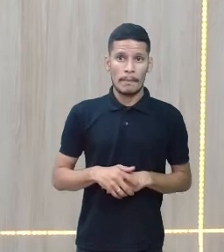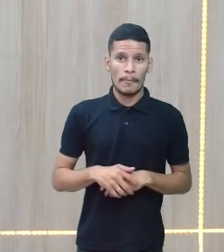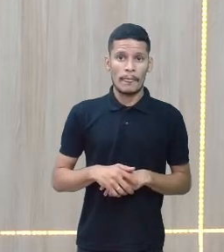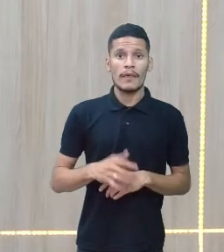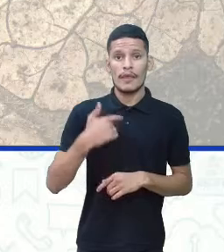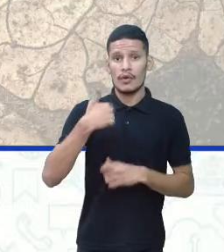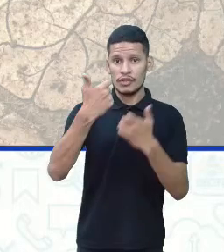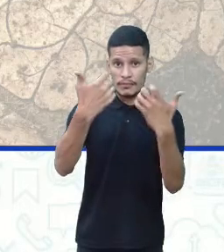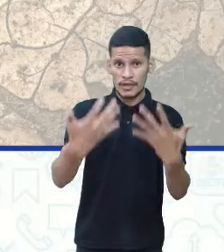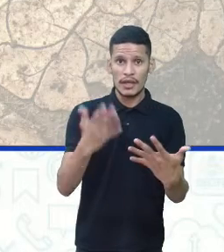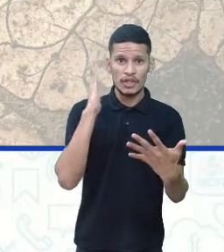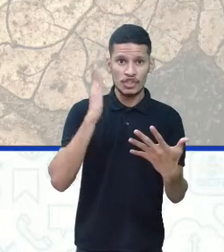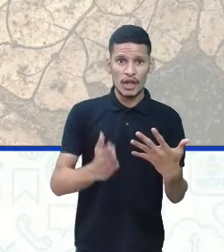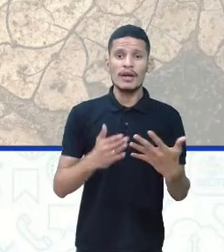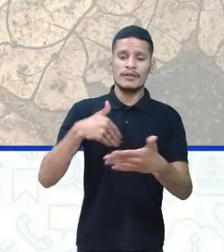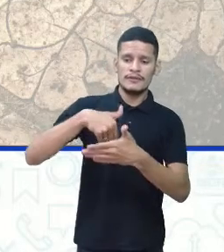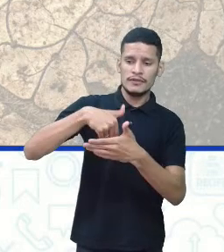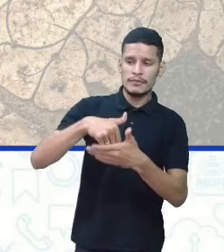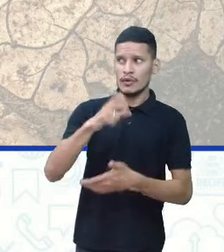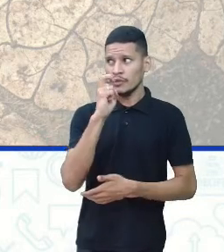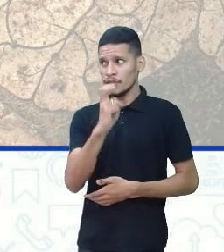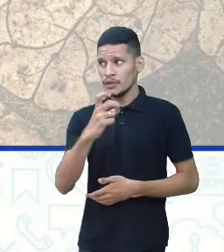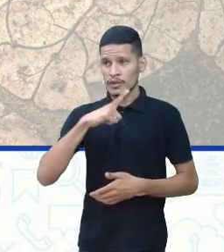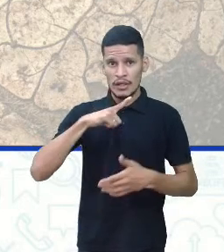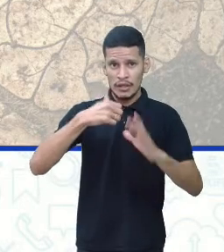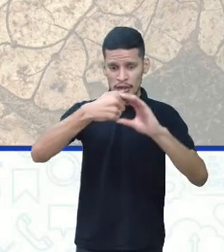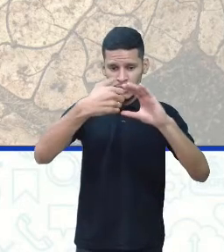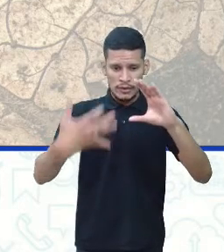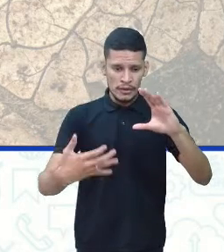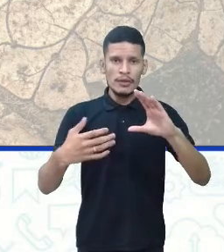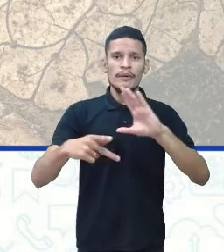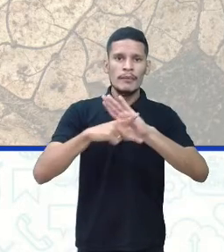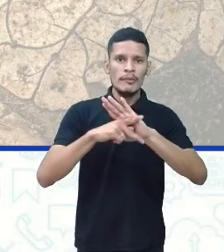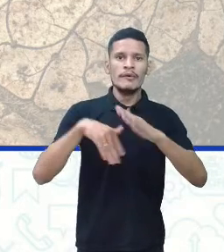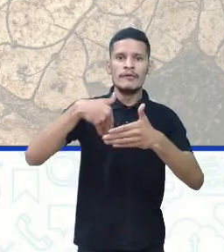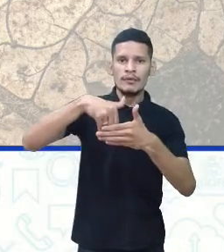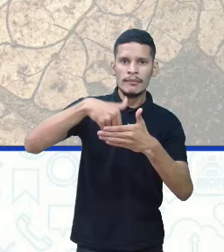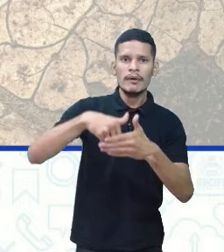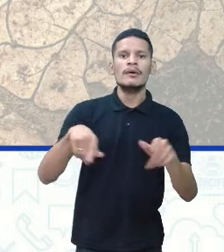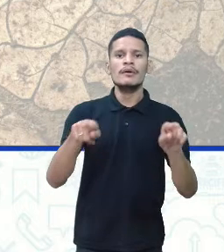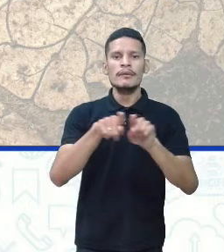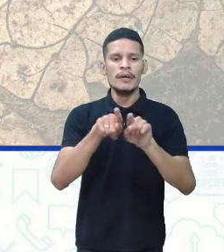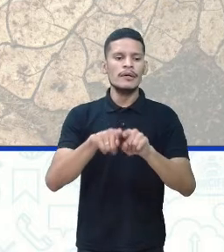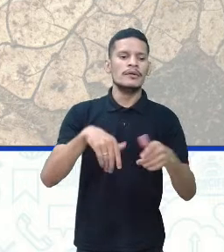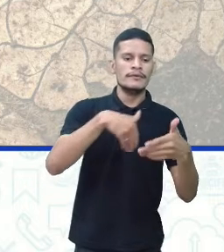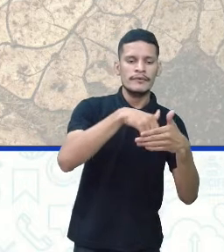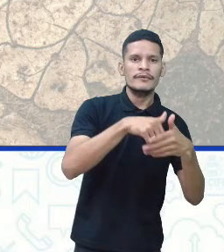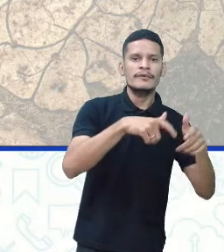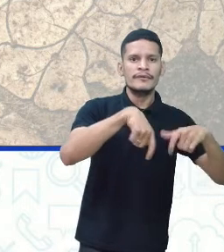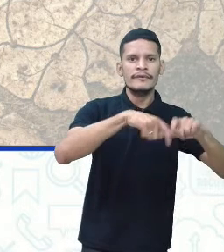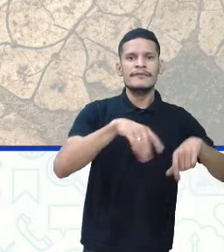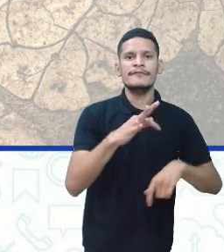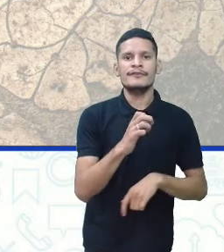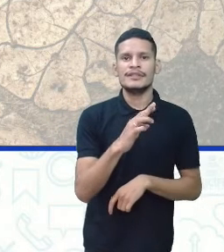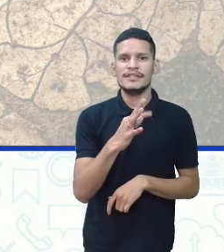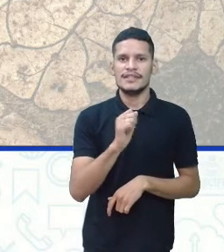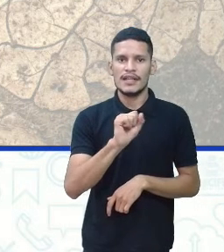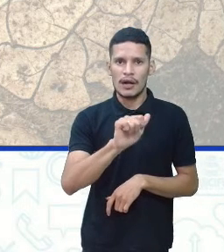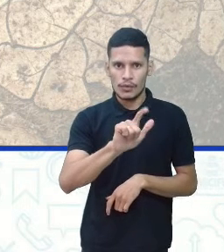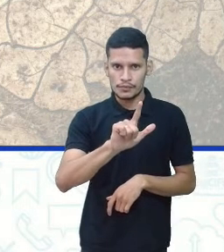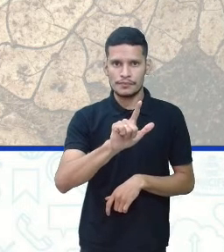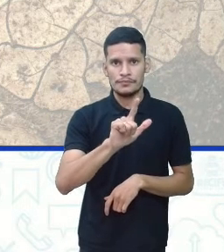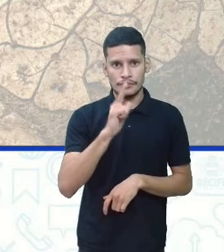Como eu estava dizendo, né, o futebol de 5 ele traz características tanto do futebol quanto do futsal, né? E